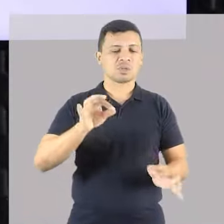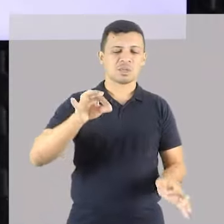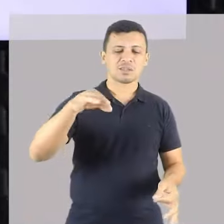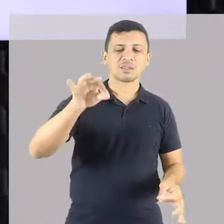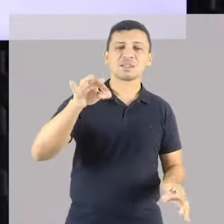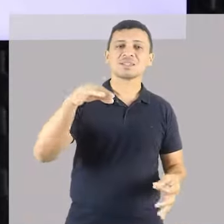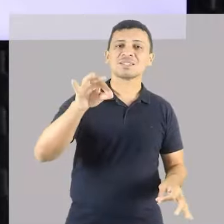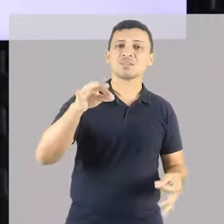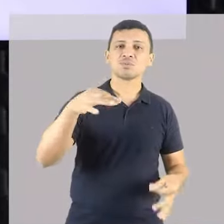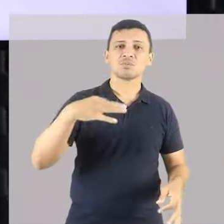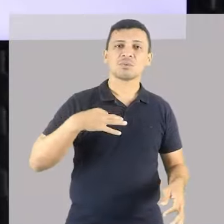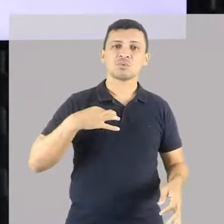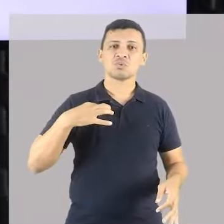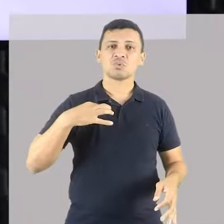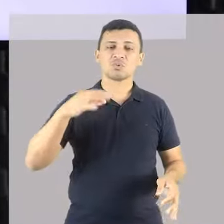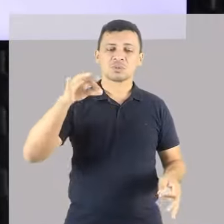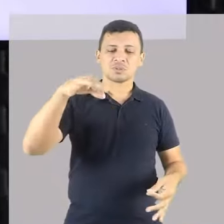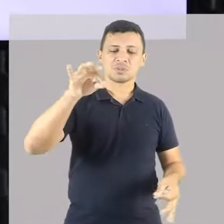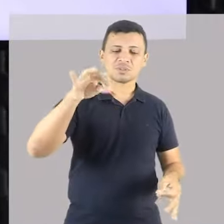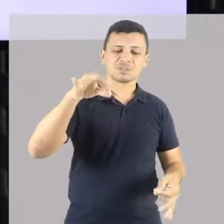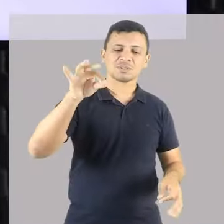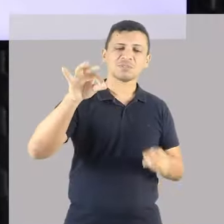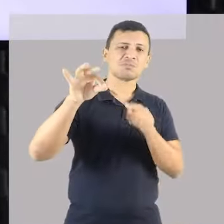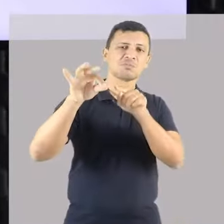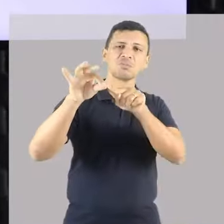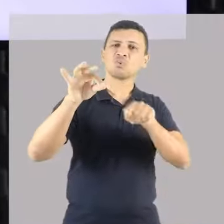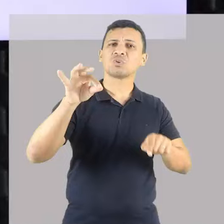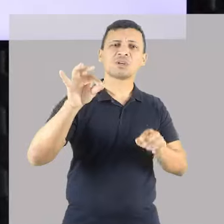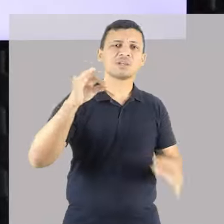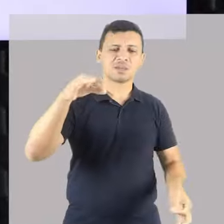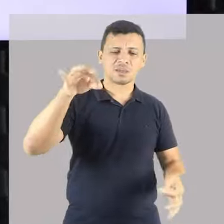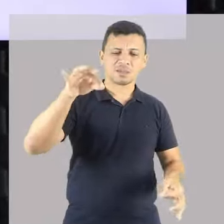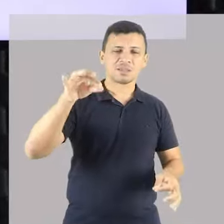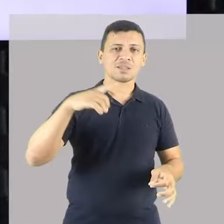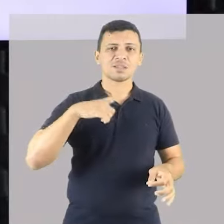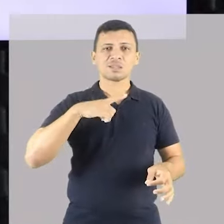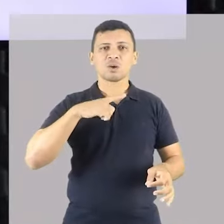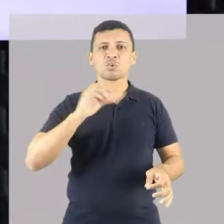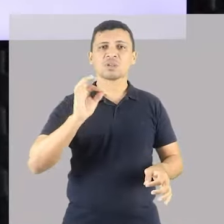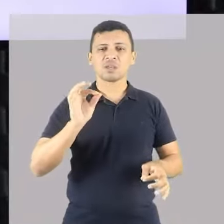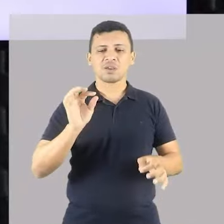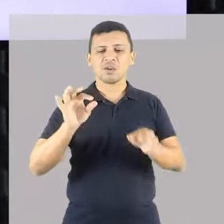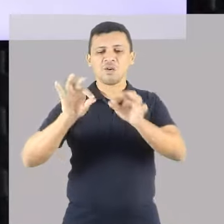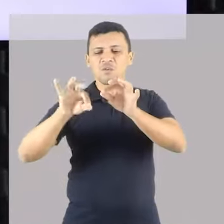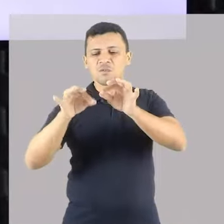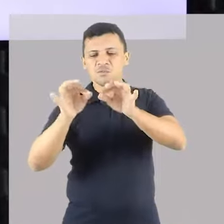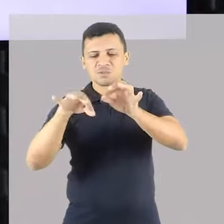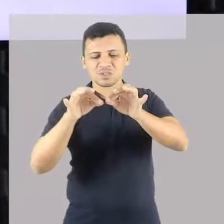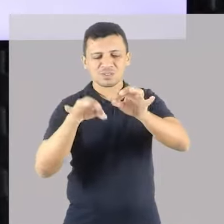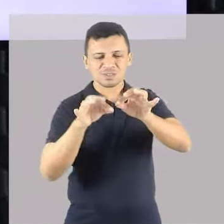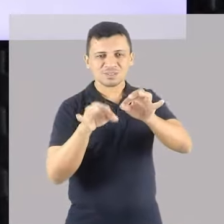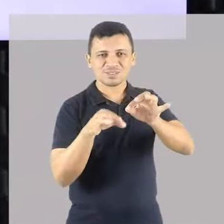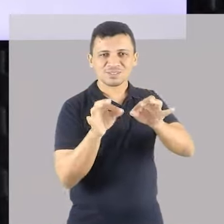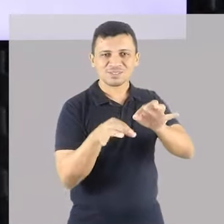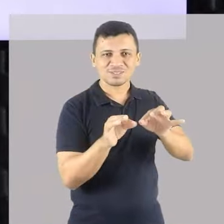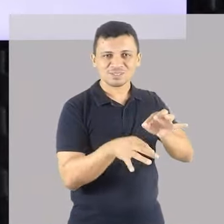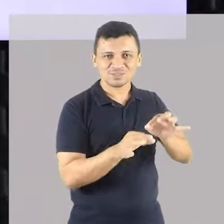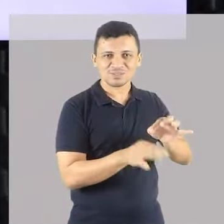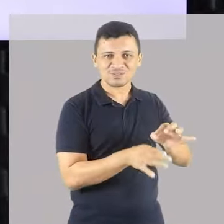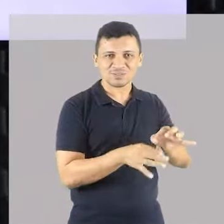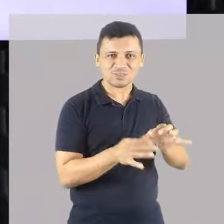texto que significa tecido e o que que é o tecido é o entrelaçamento de fios entrelaçamento de fios de